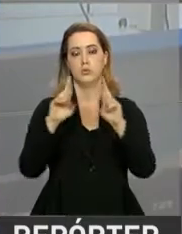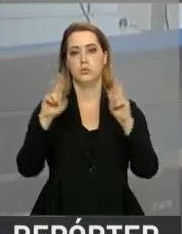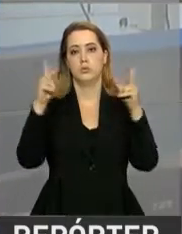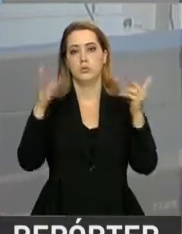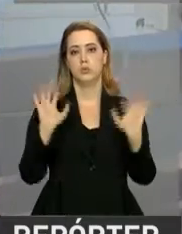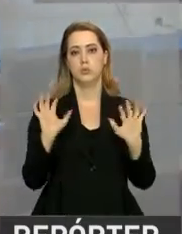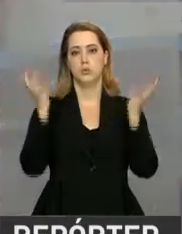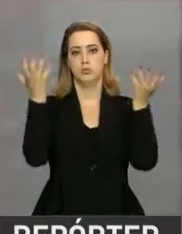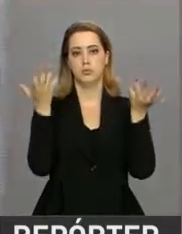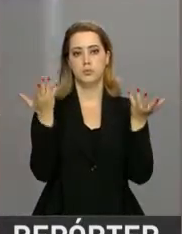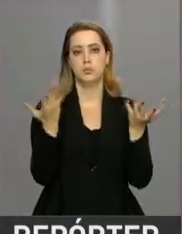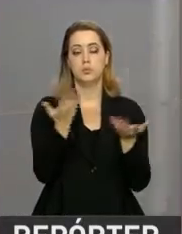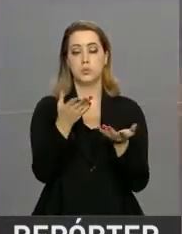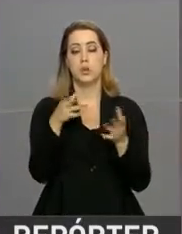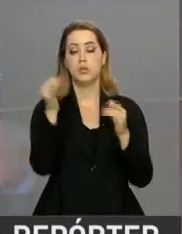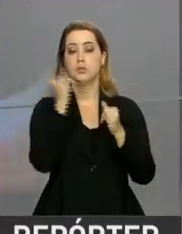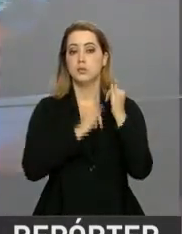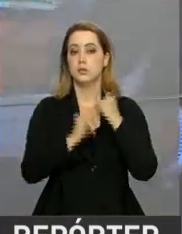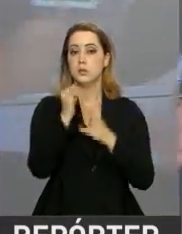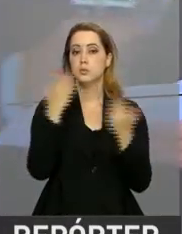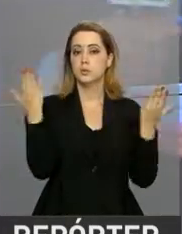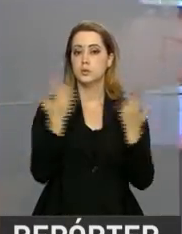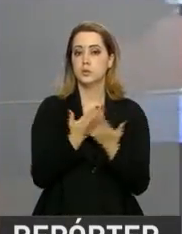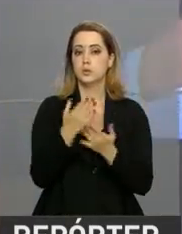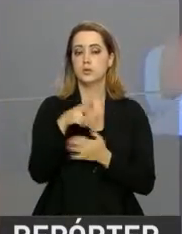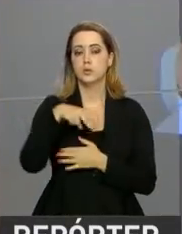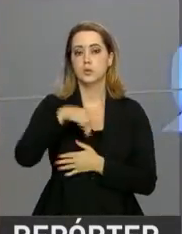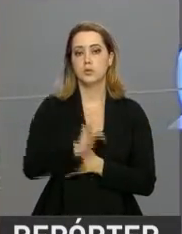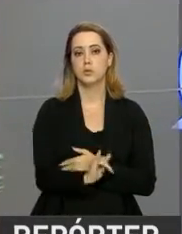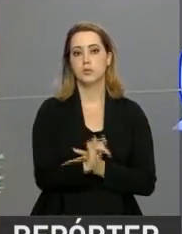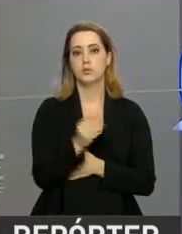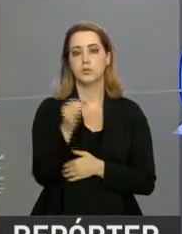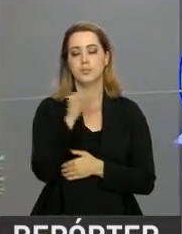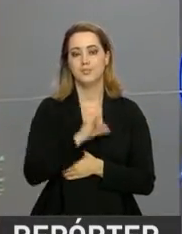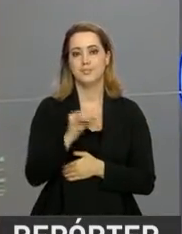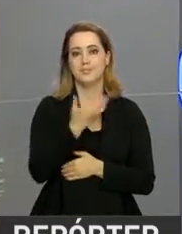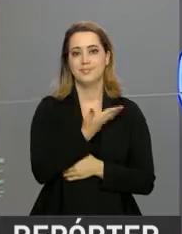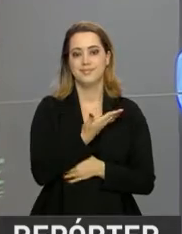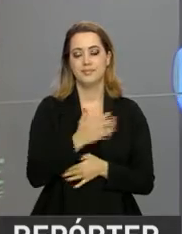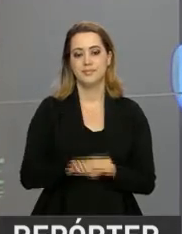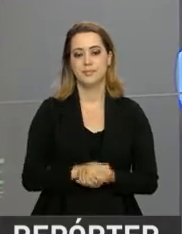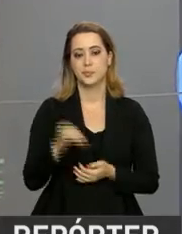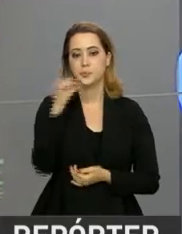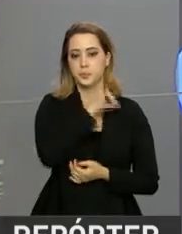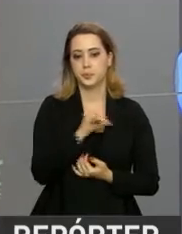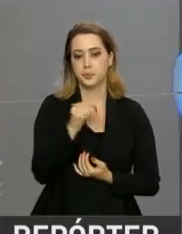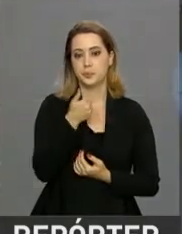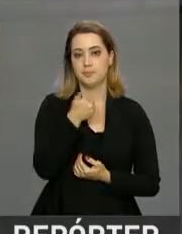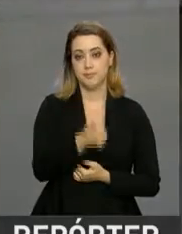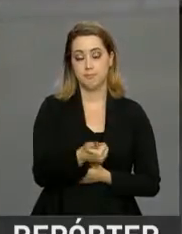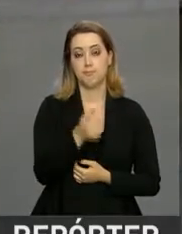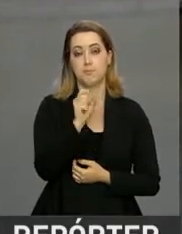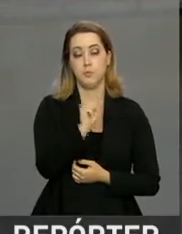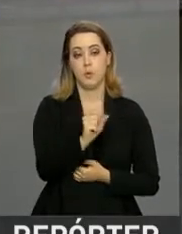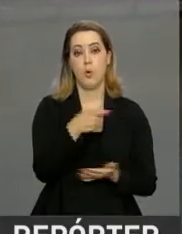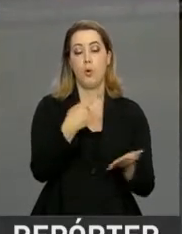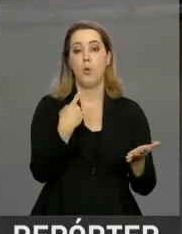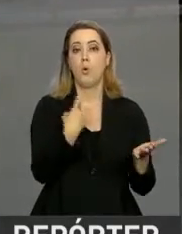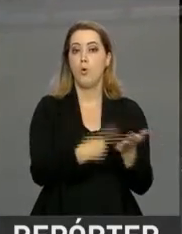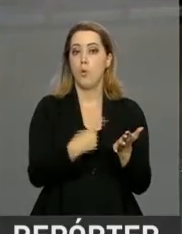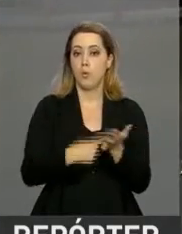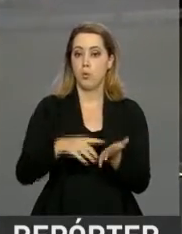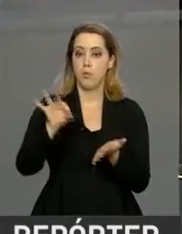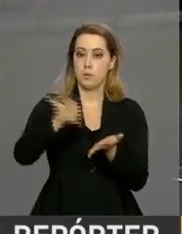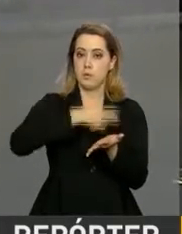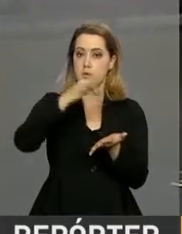quem tem as informações ao vivo para a gente é o repórter Ney Pereira. Olá, Ney. Olá, Zé Luiz. Esse acordo foi assinado em